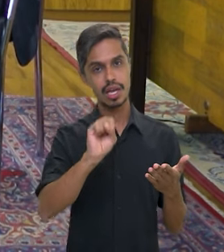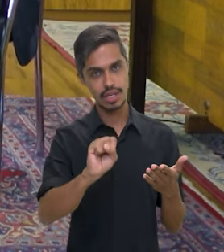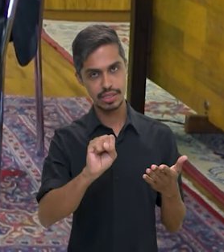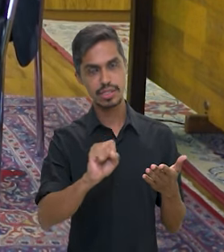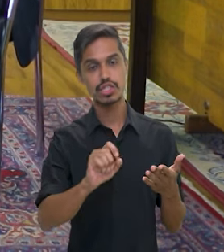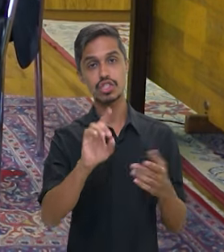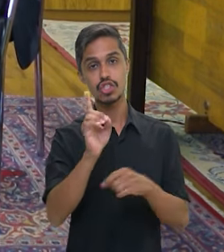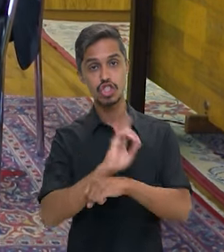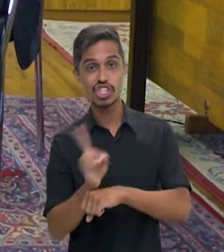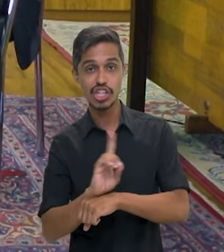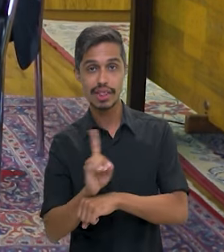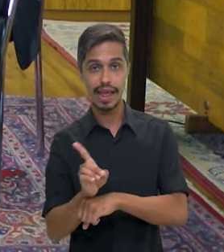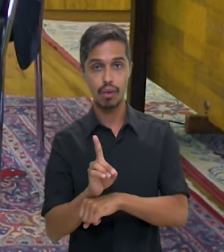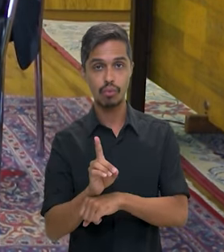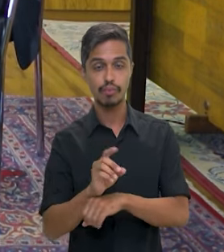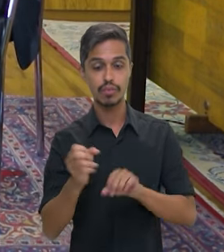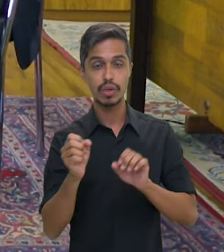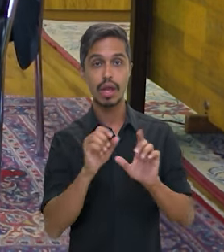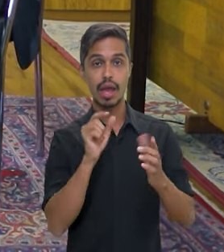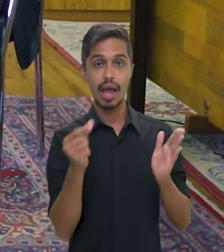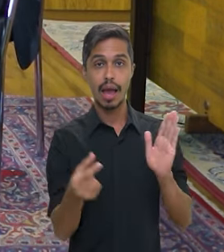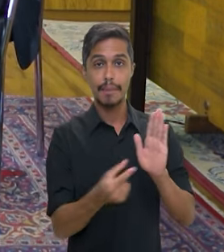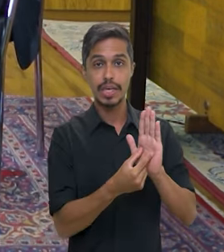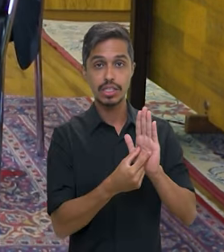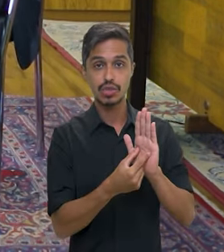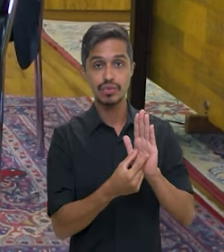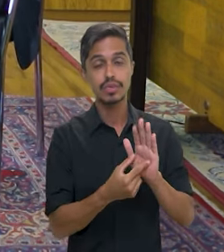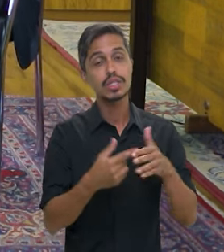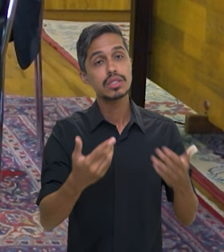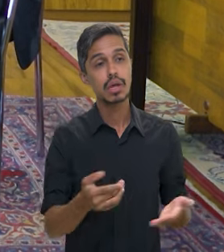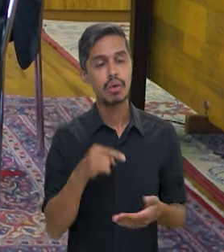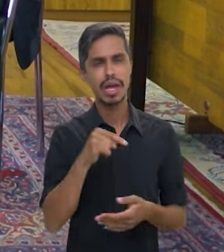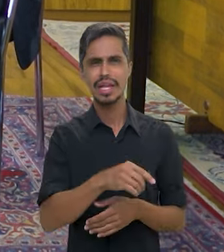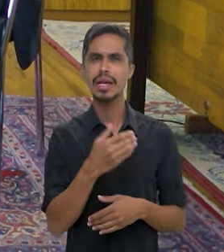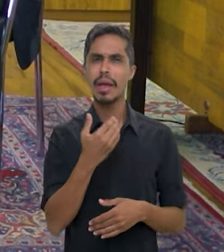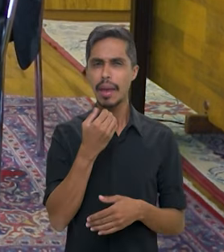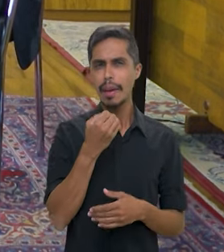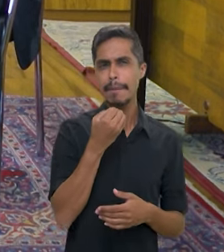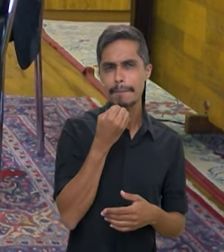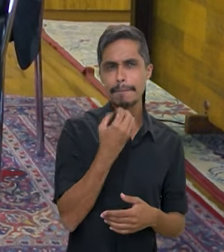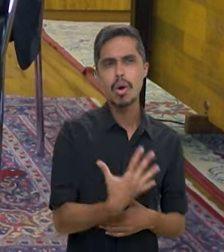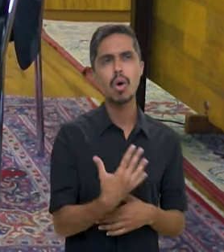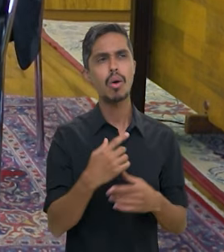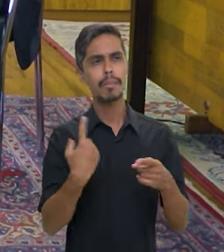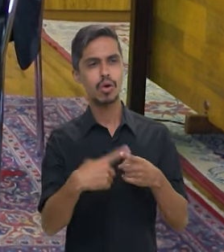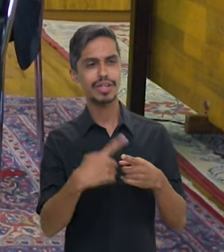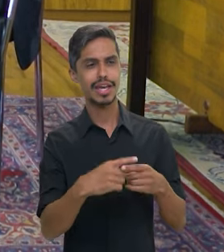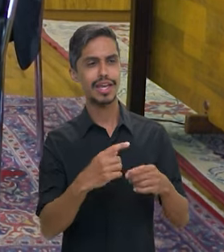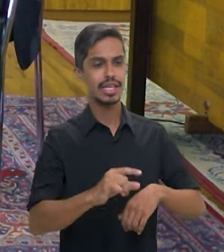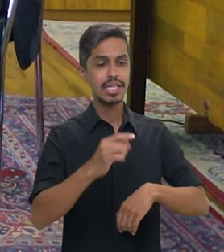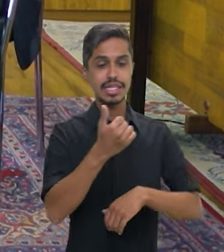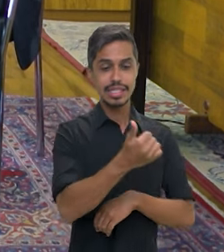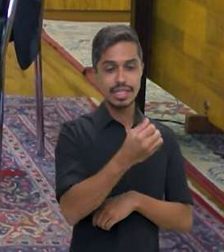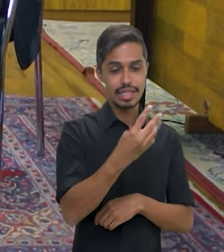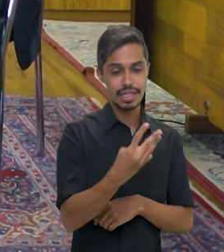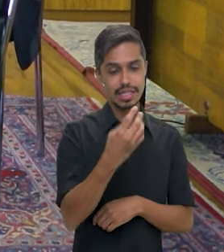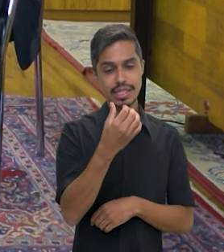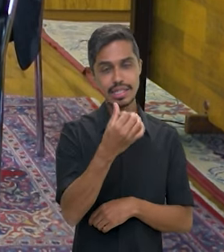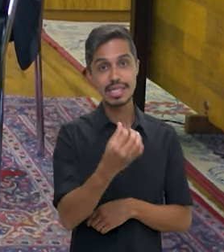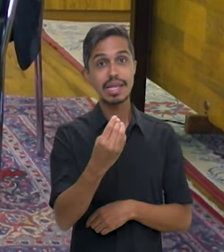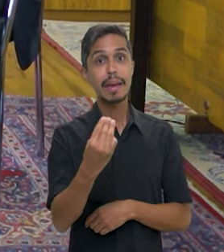FGTS digital. Ou seja, daria uma economia de